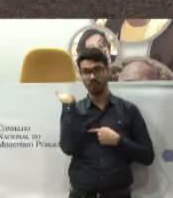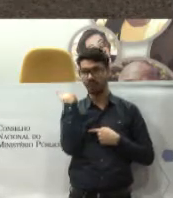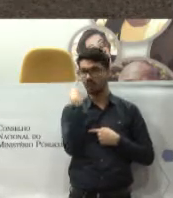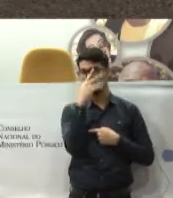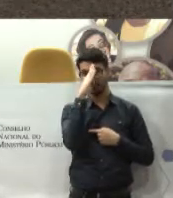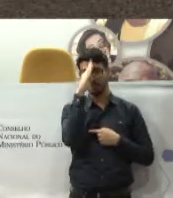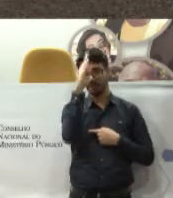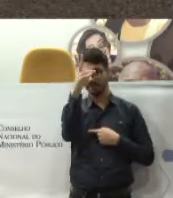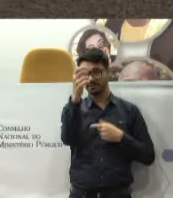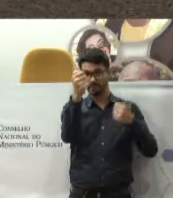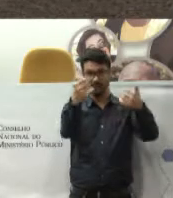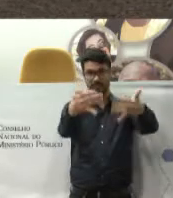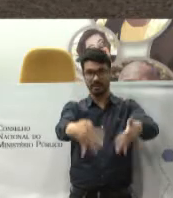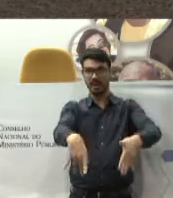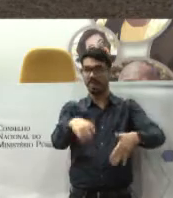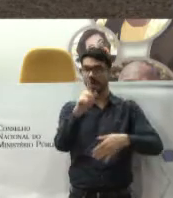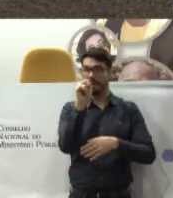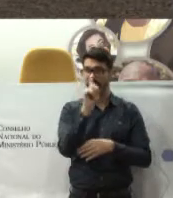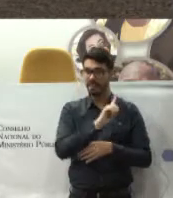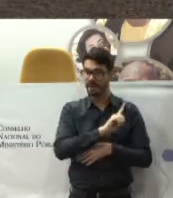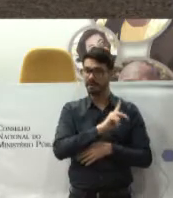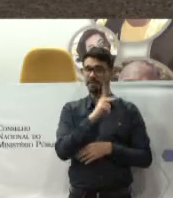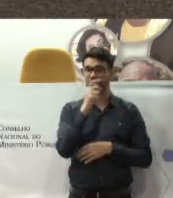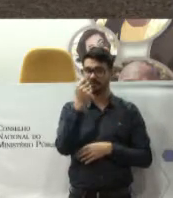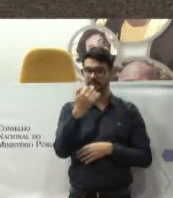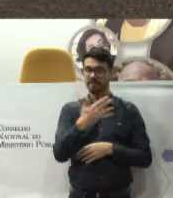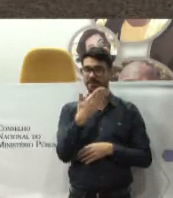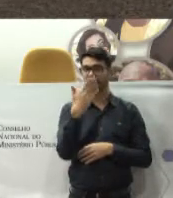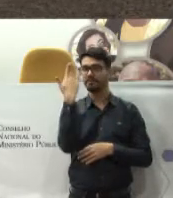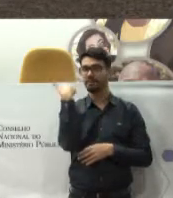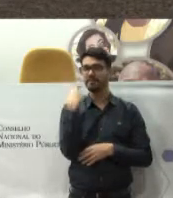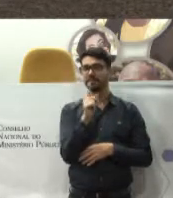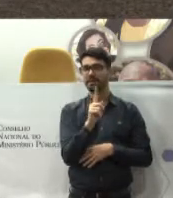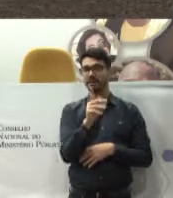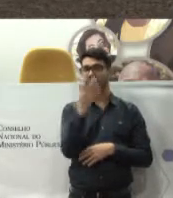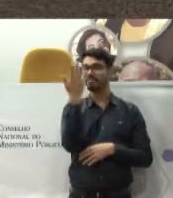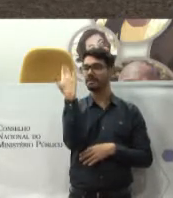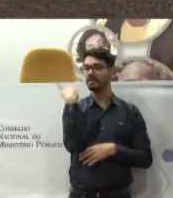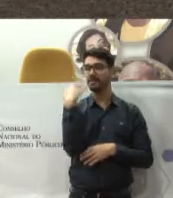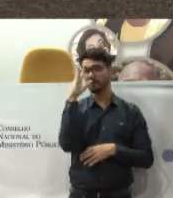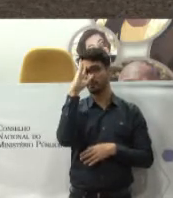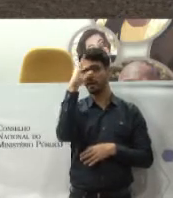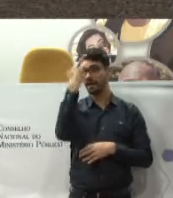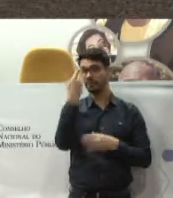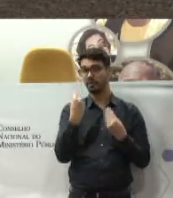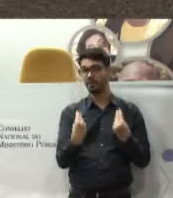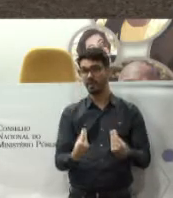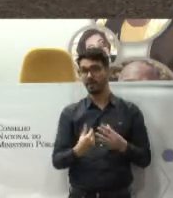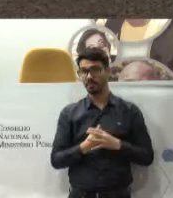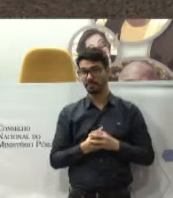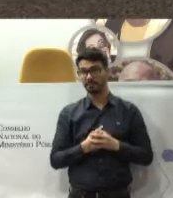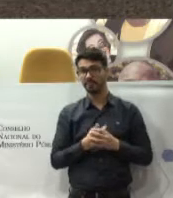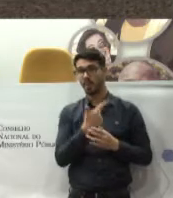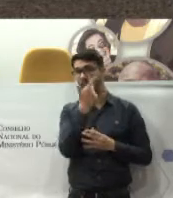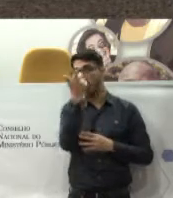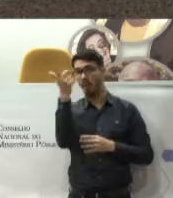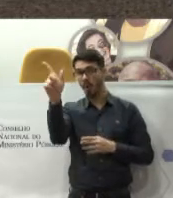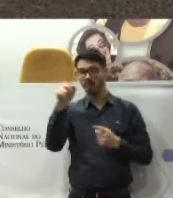mente. Não estamos falando do passado. O passado se resolve em outra demanda.